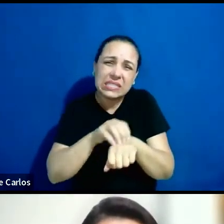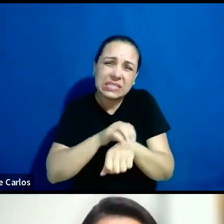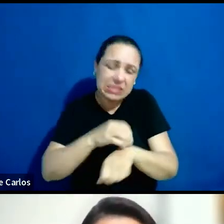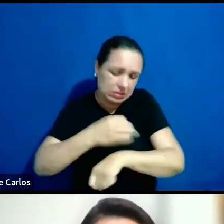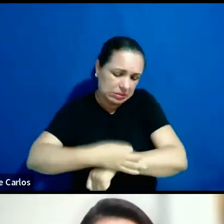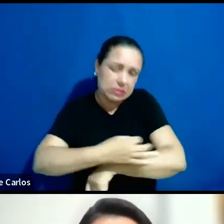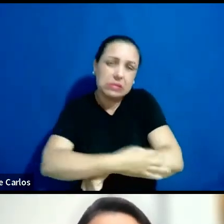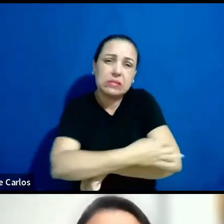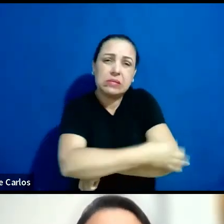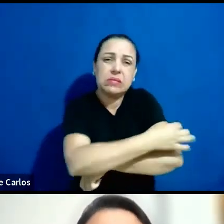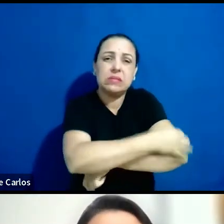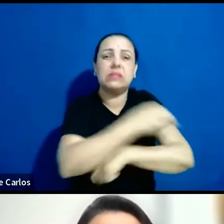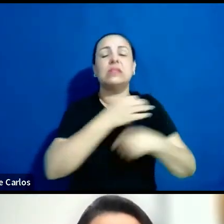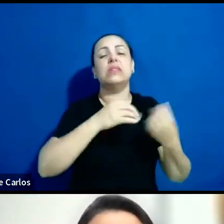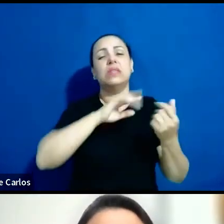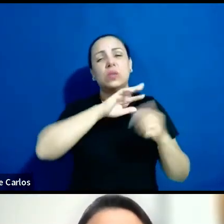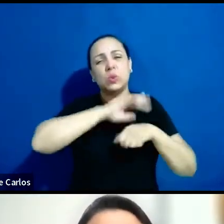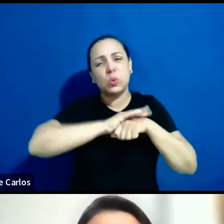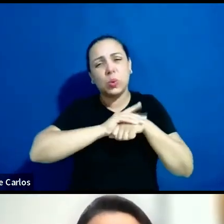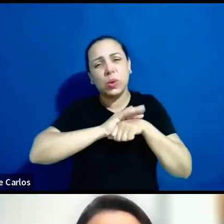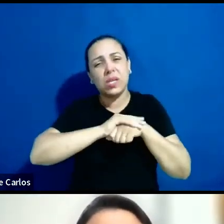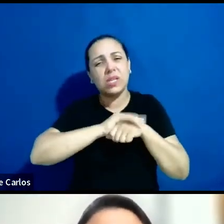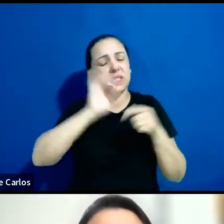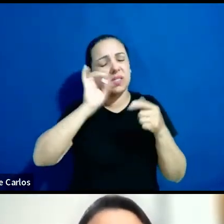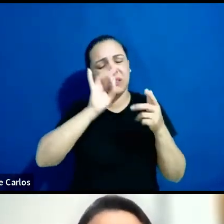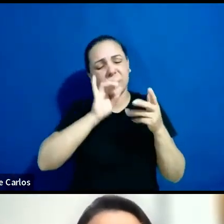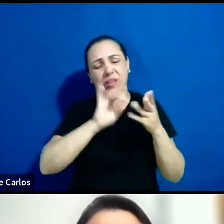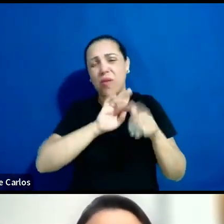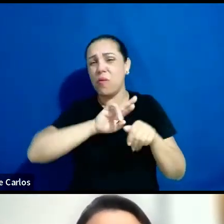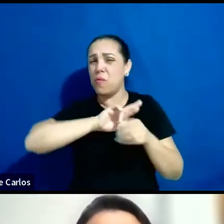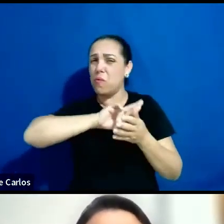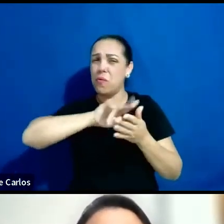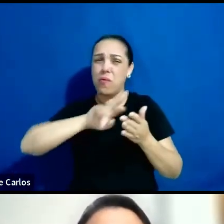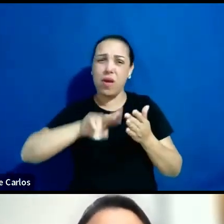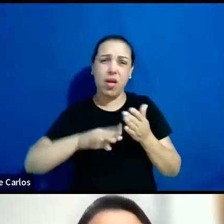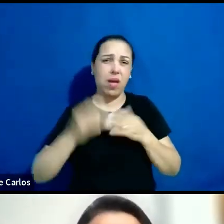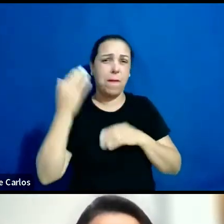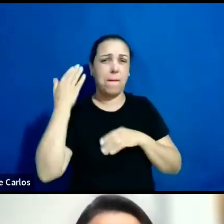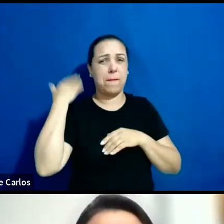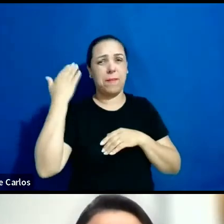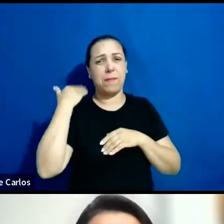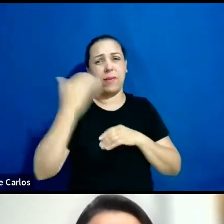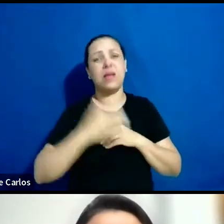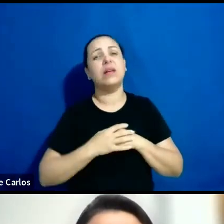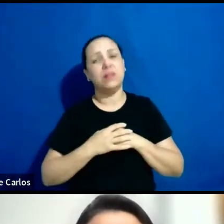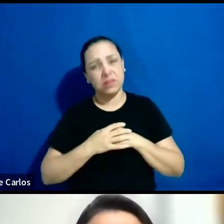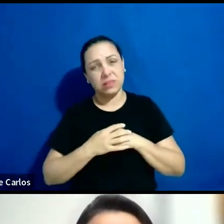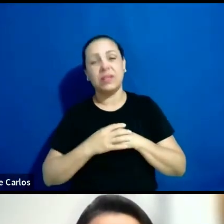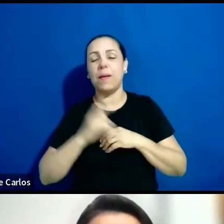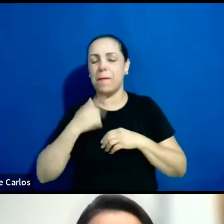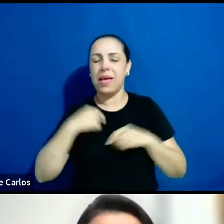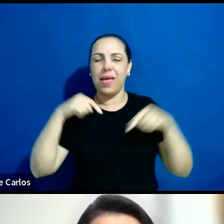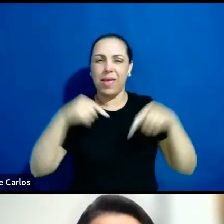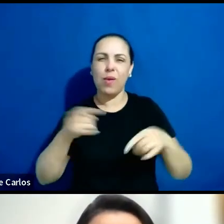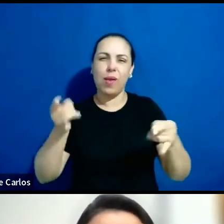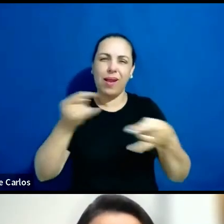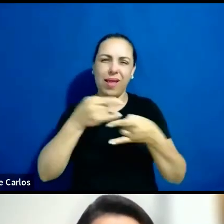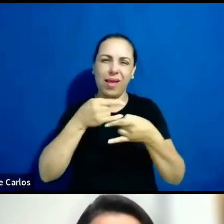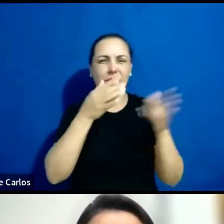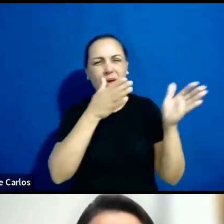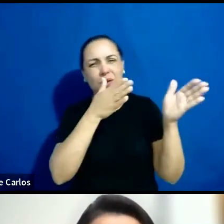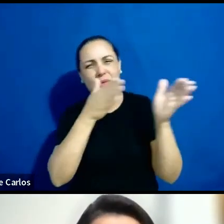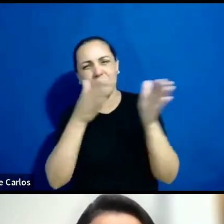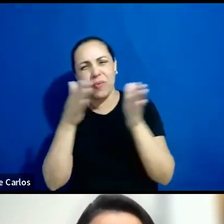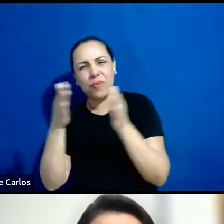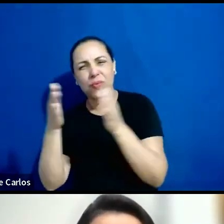que eu tenho, senão nós estaria tomando tempo, né, da live. Mas eu fico emocionada quando eu vejo